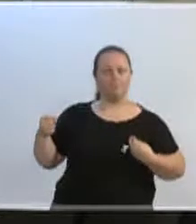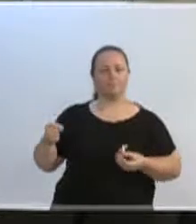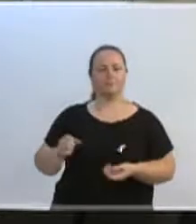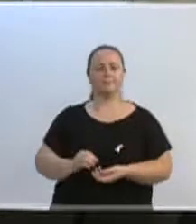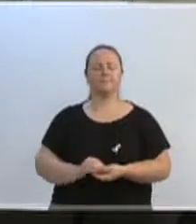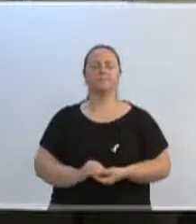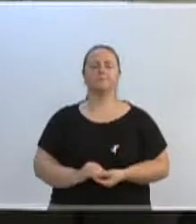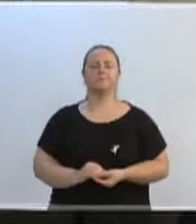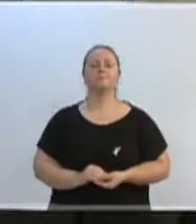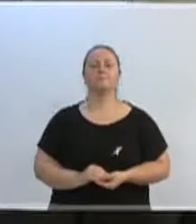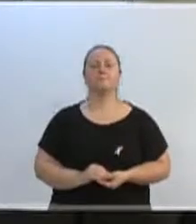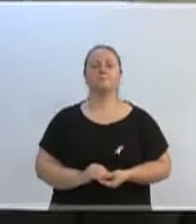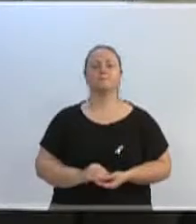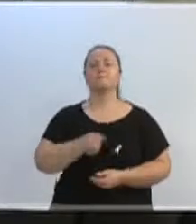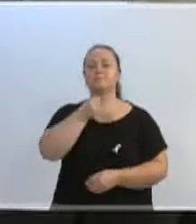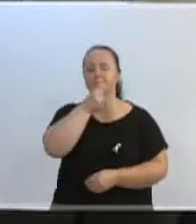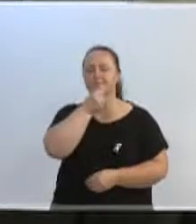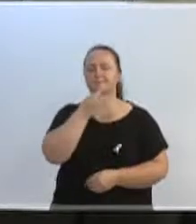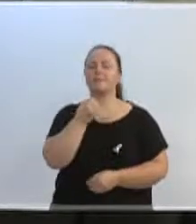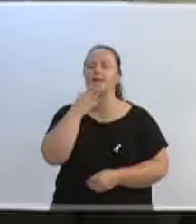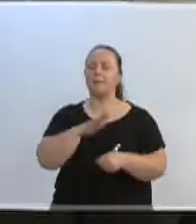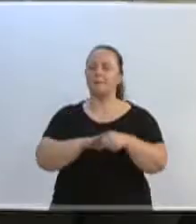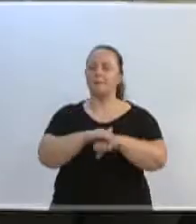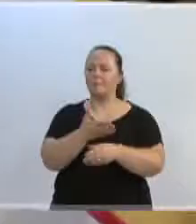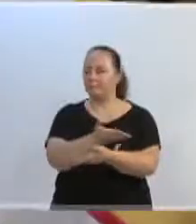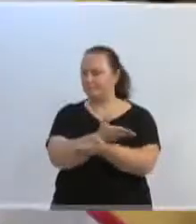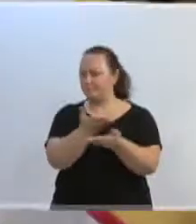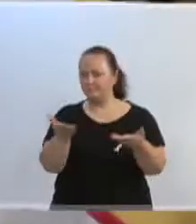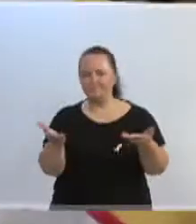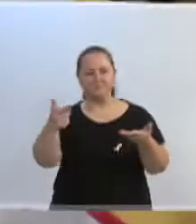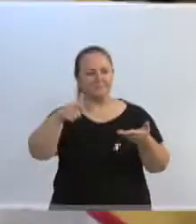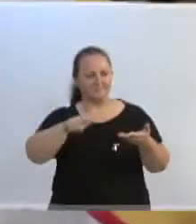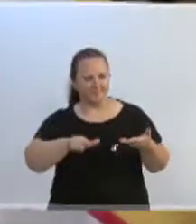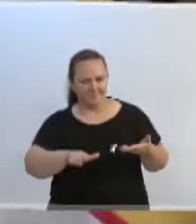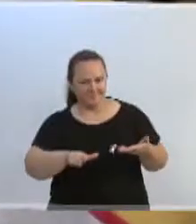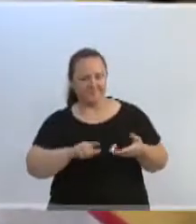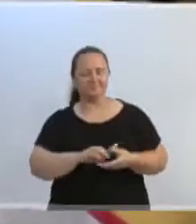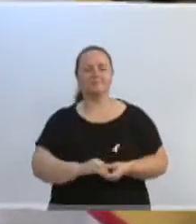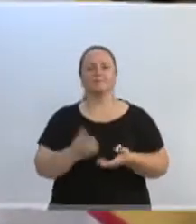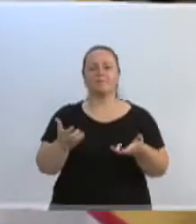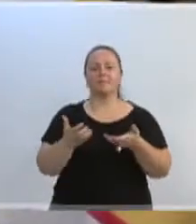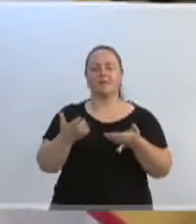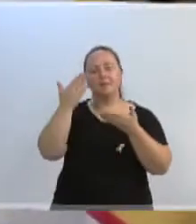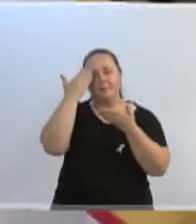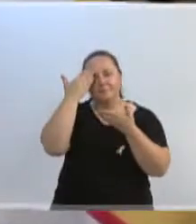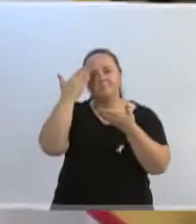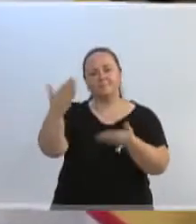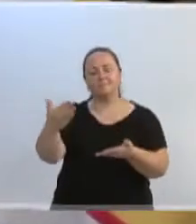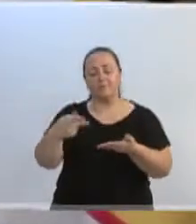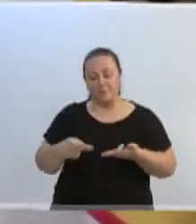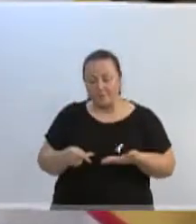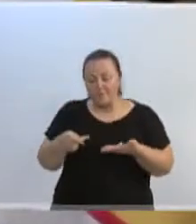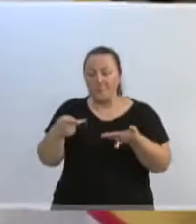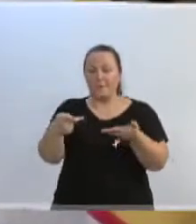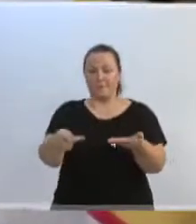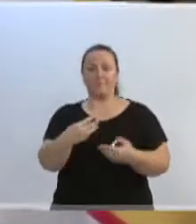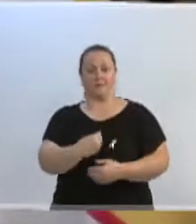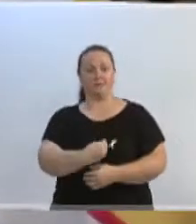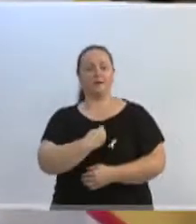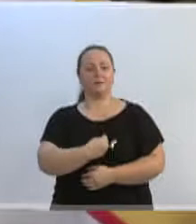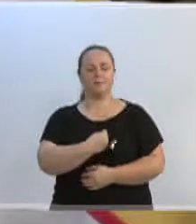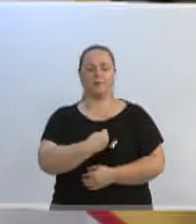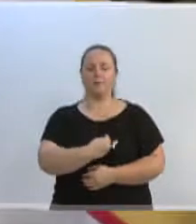visual. Boa noite a todos, novamente. Quero agradecer o convite de nós estarmos aqui,